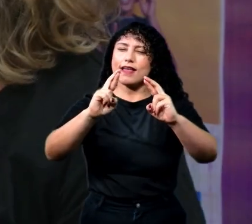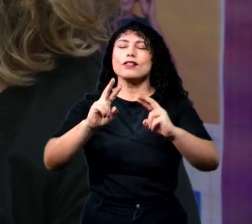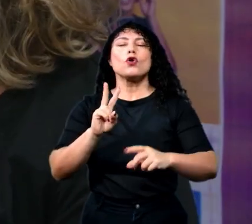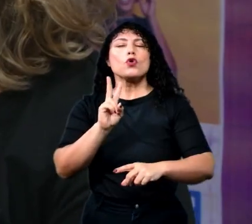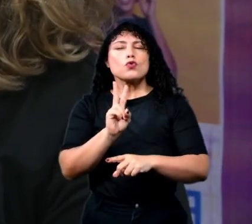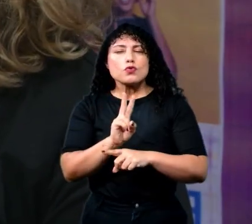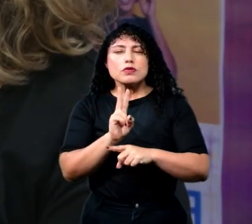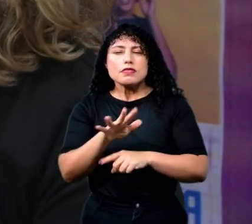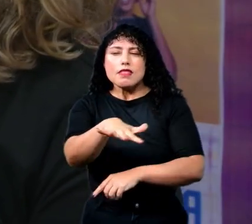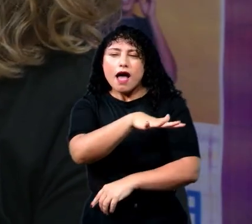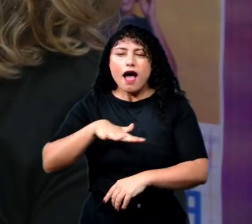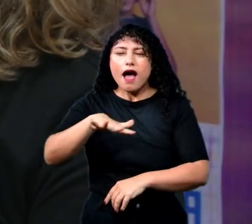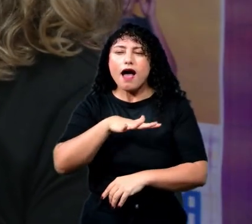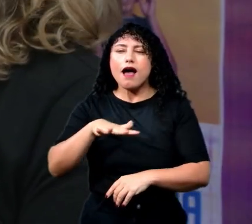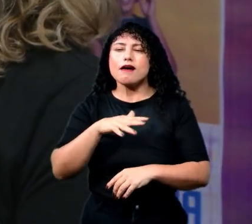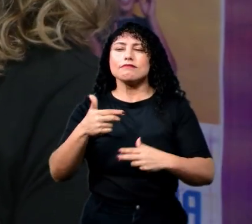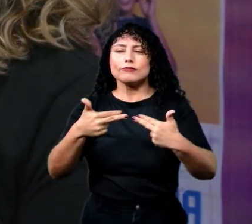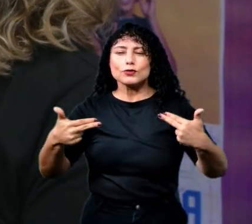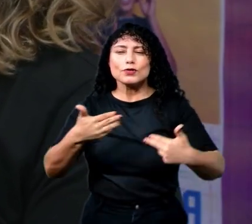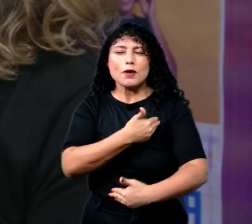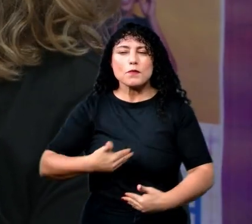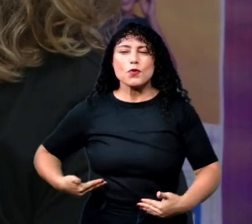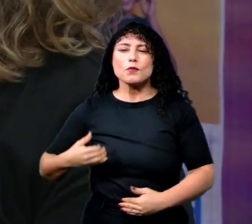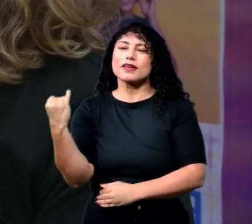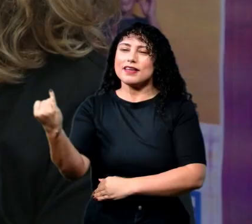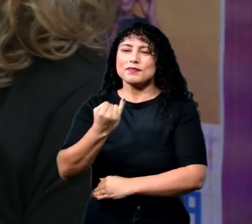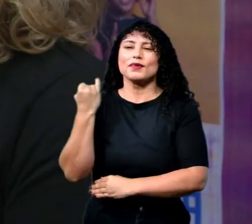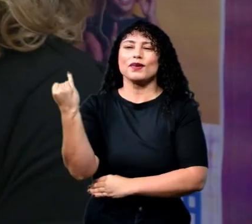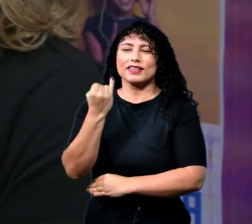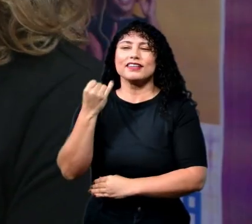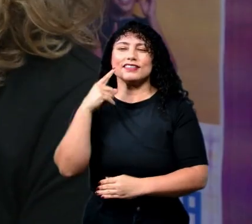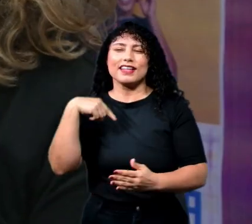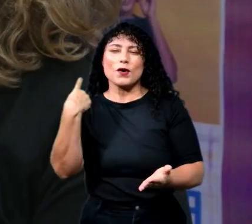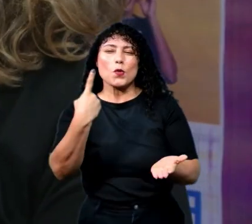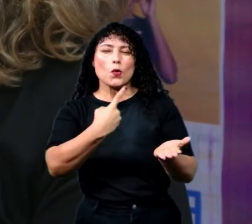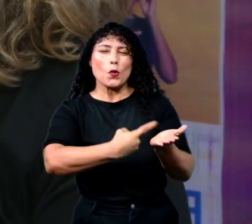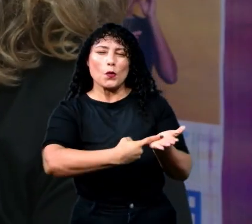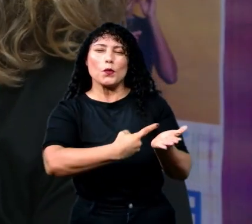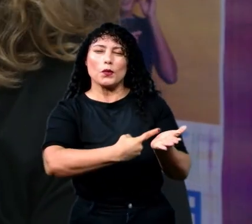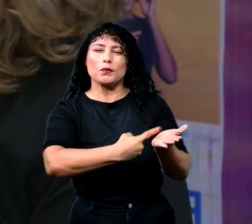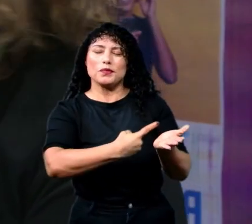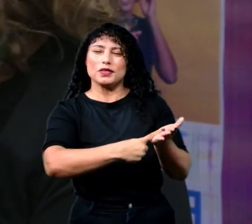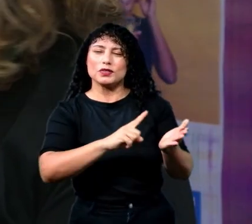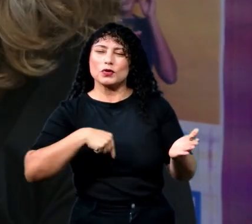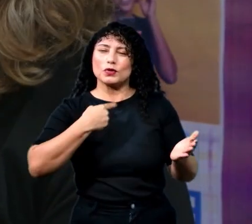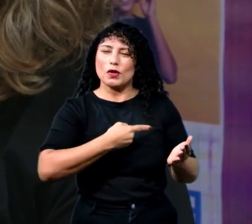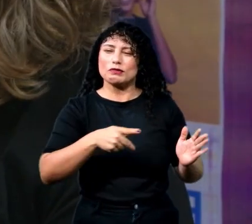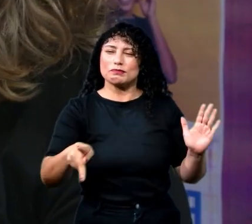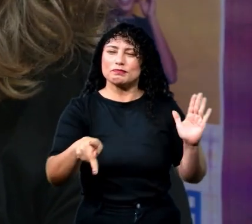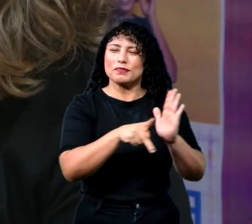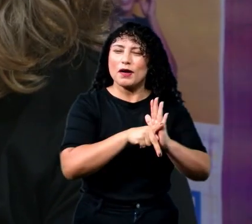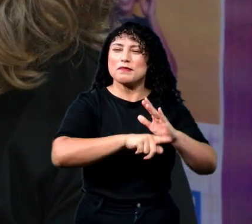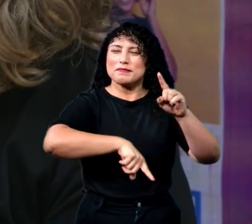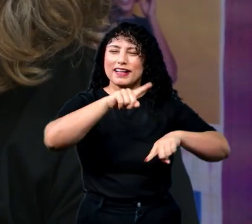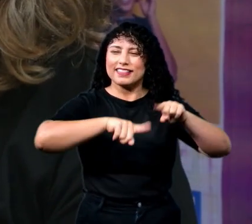da coisa pública, né, que também é importante, a gente tem um compromisso com o nosso patrimônio.